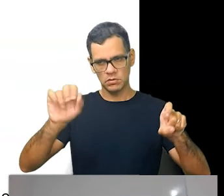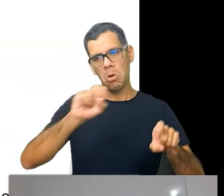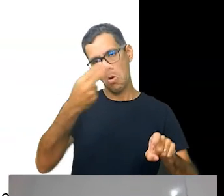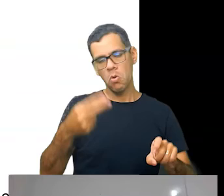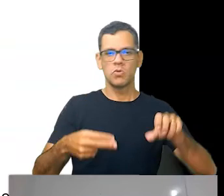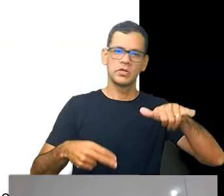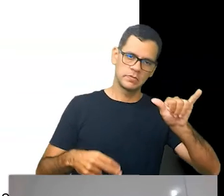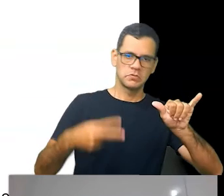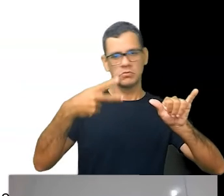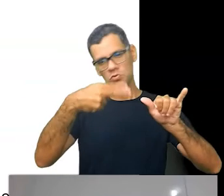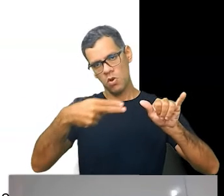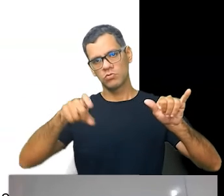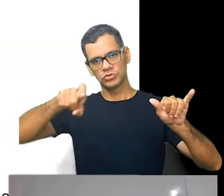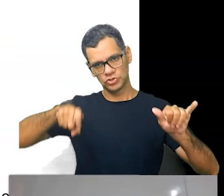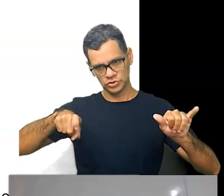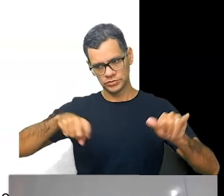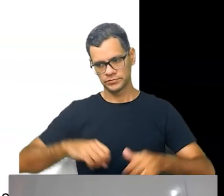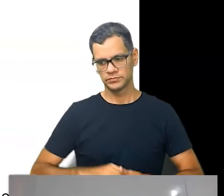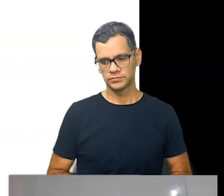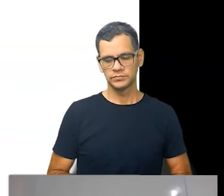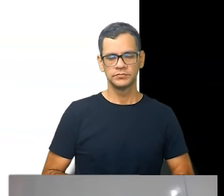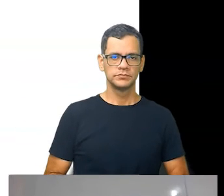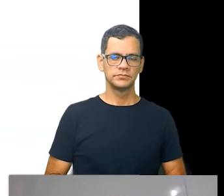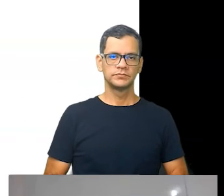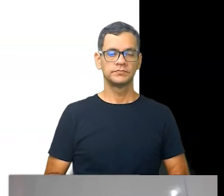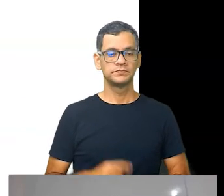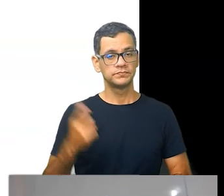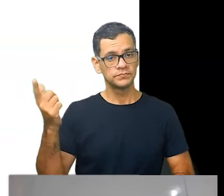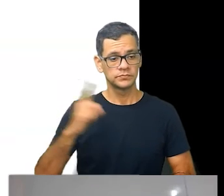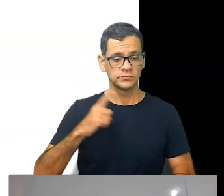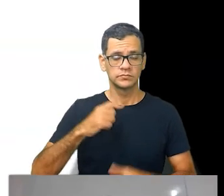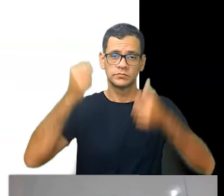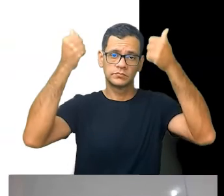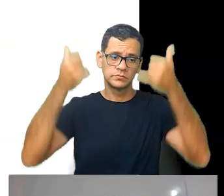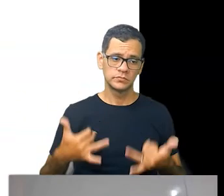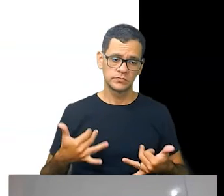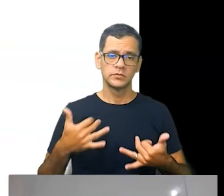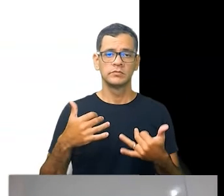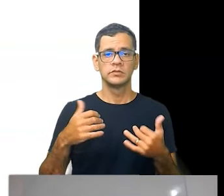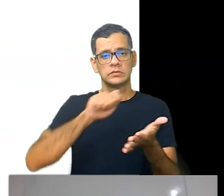seria x igual a y, ou y igual a x, né? Porque é igual.